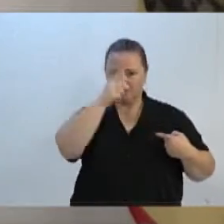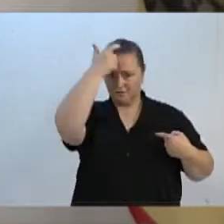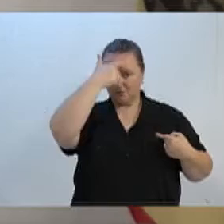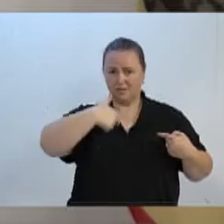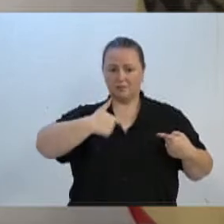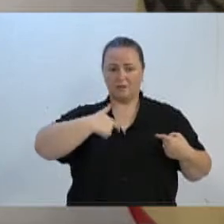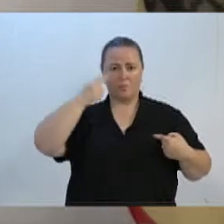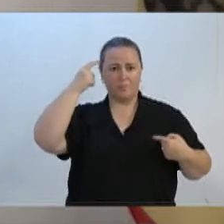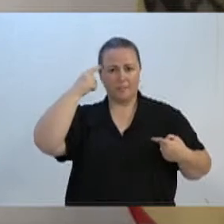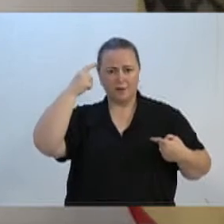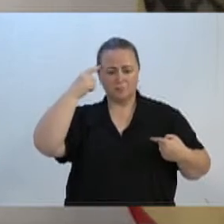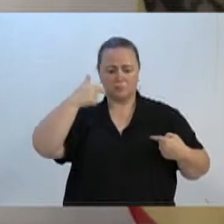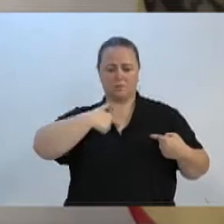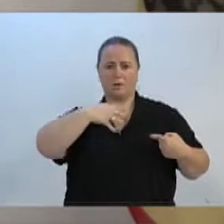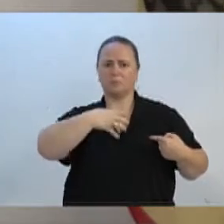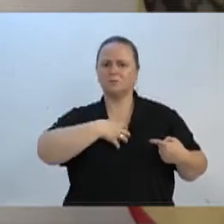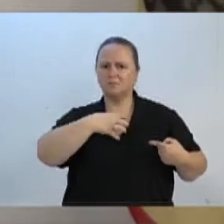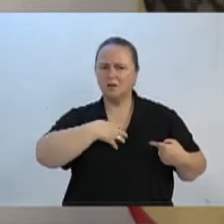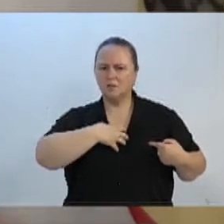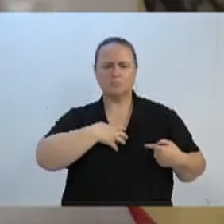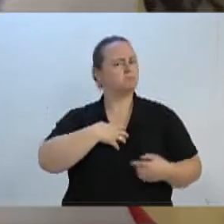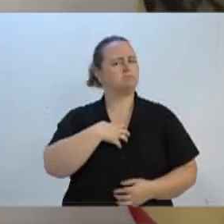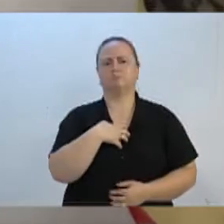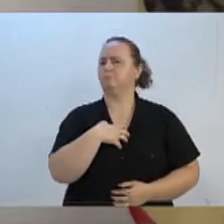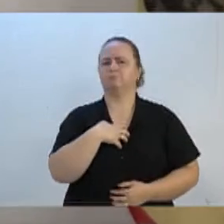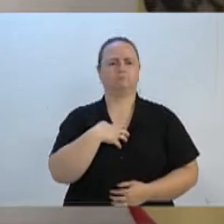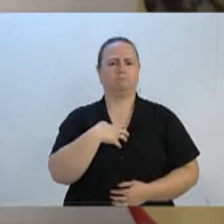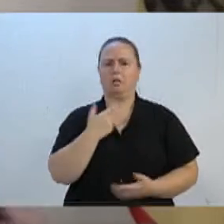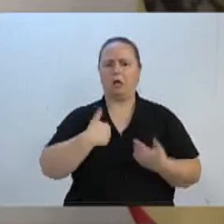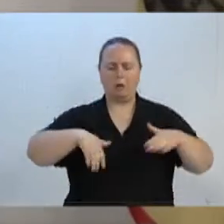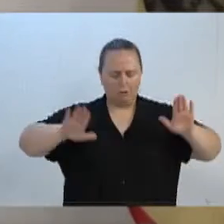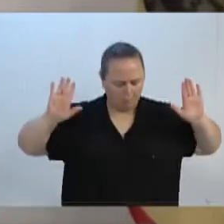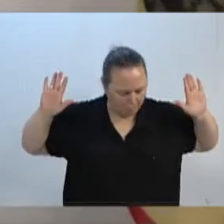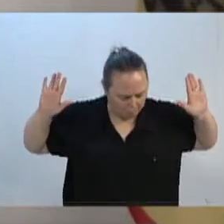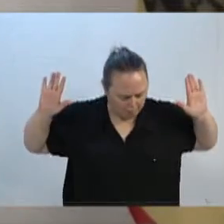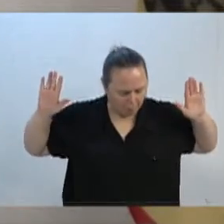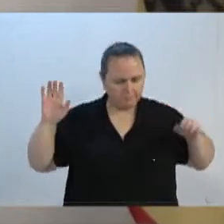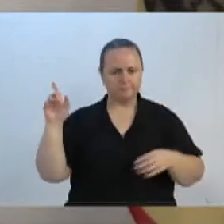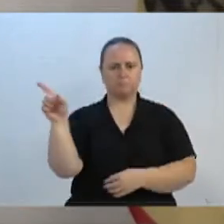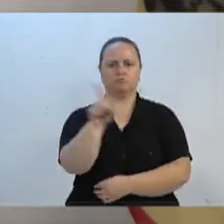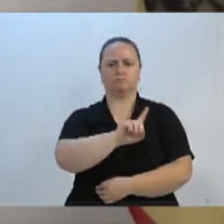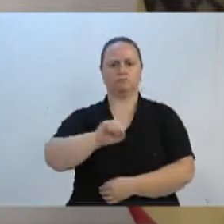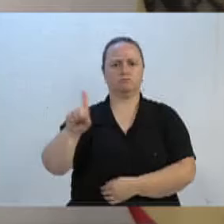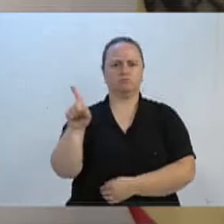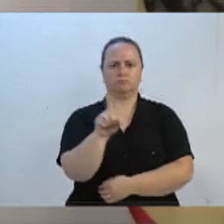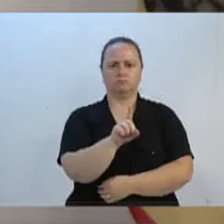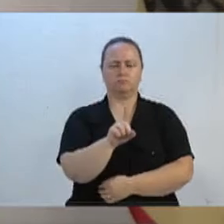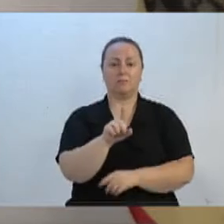sentimento. Não me curvo. Agora, se o plenário decidir, eu me curvo.